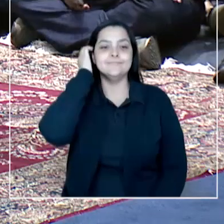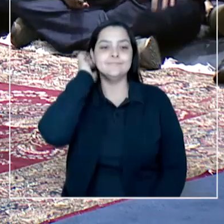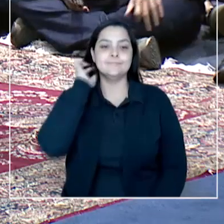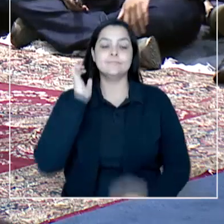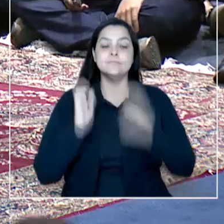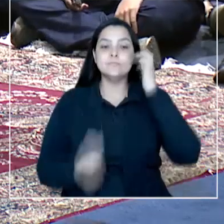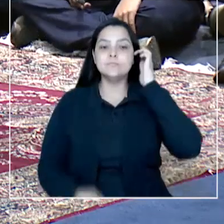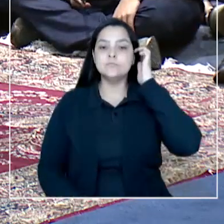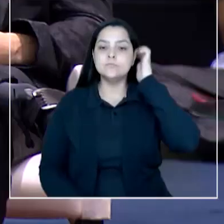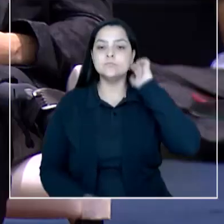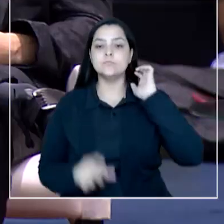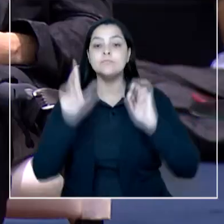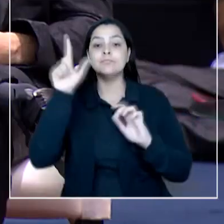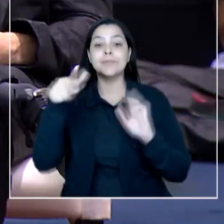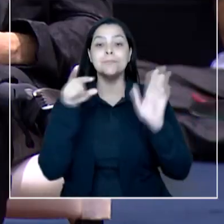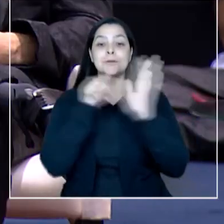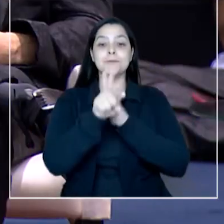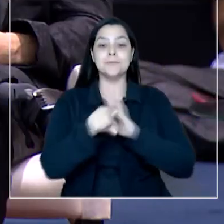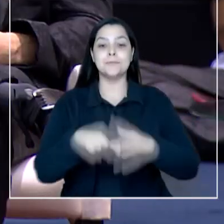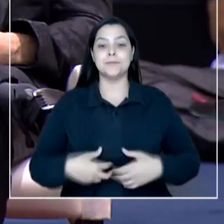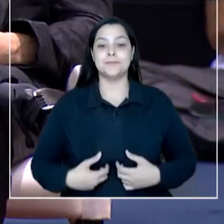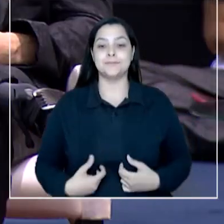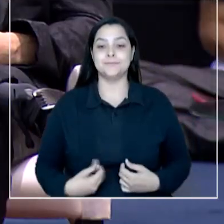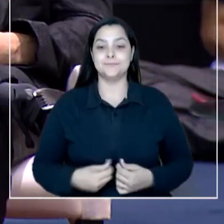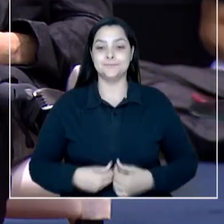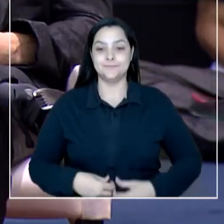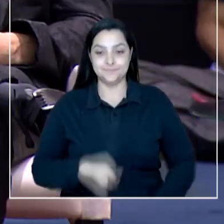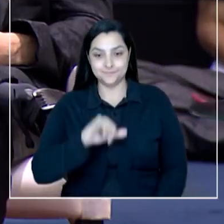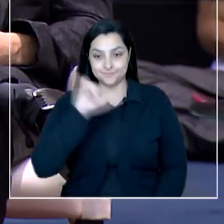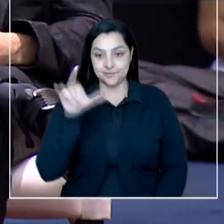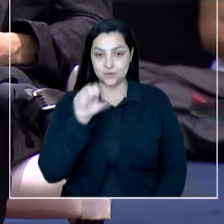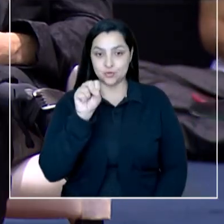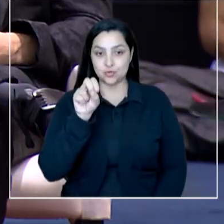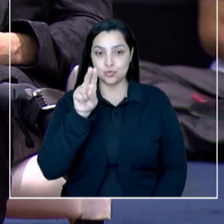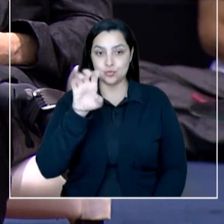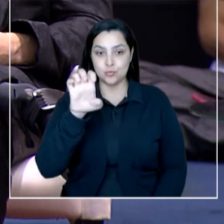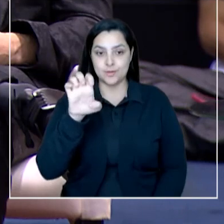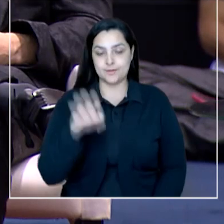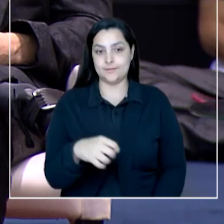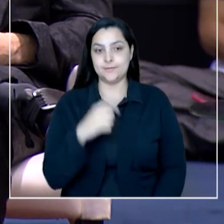A próxima pergunta, Josué.